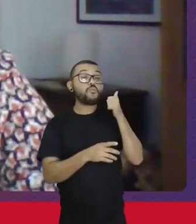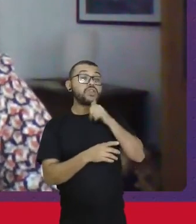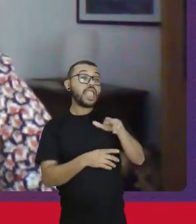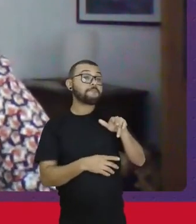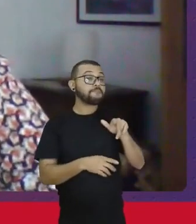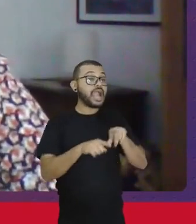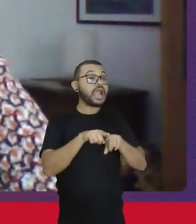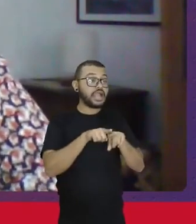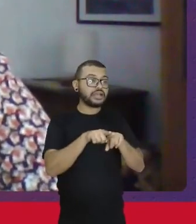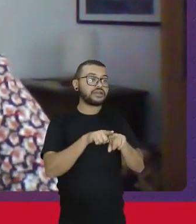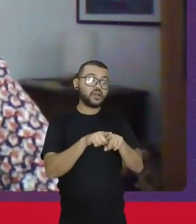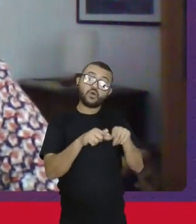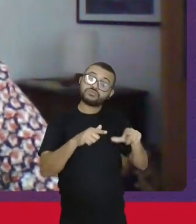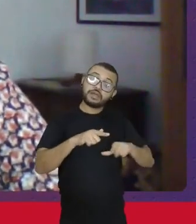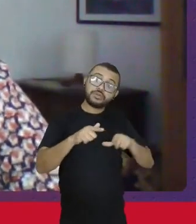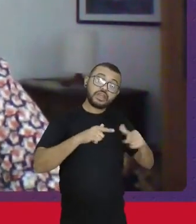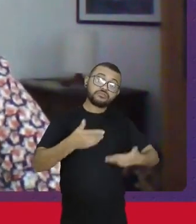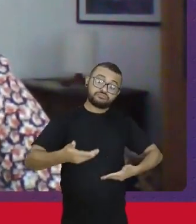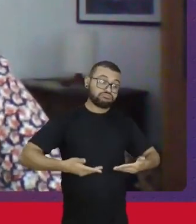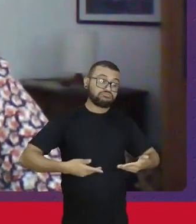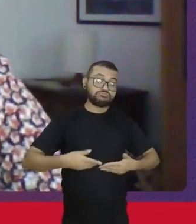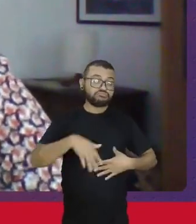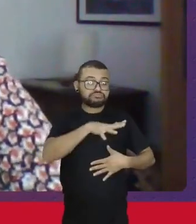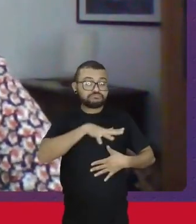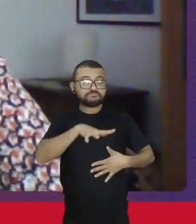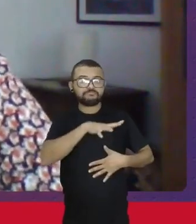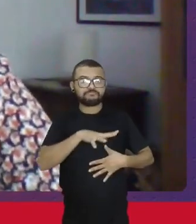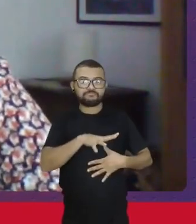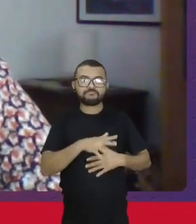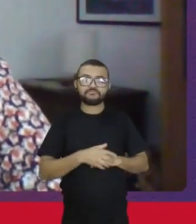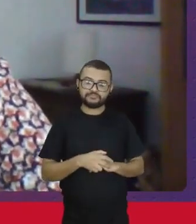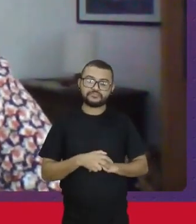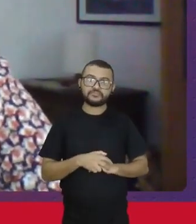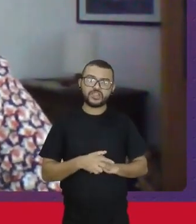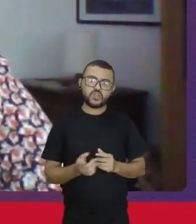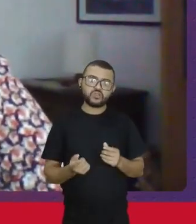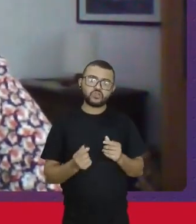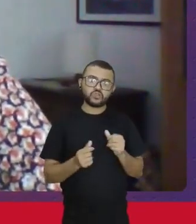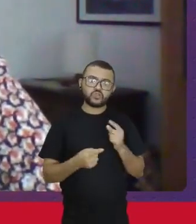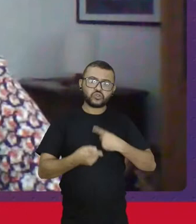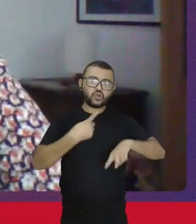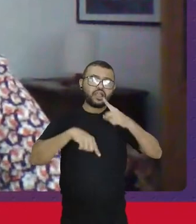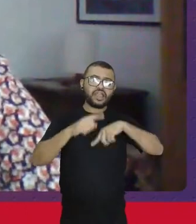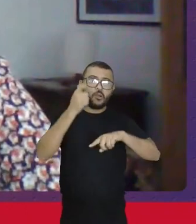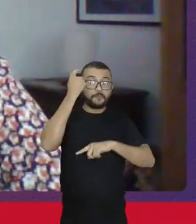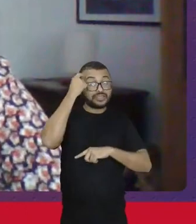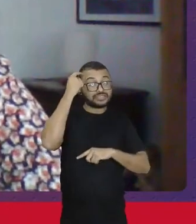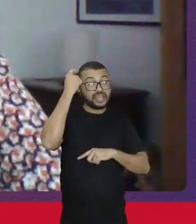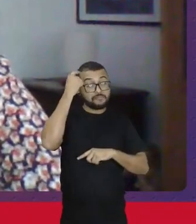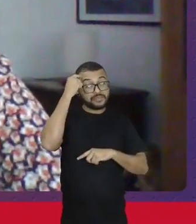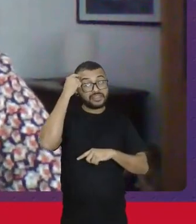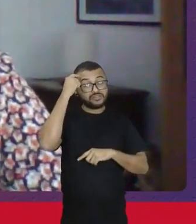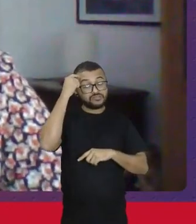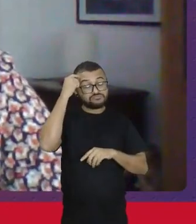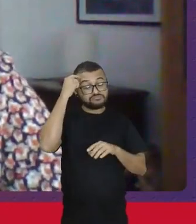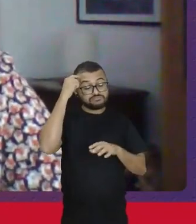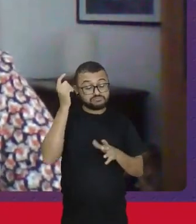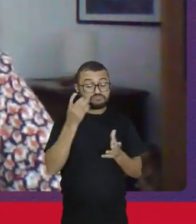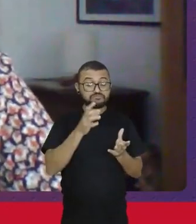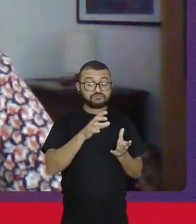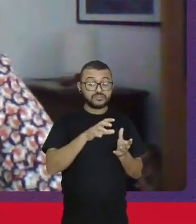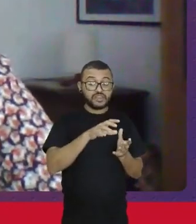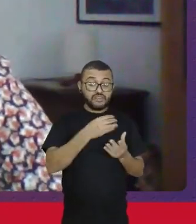uma trabalhadora doméstica. Então, reverter essa lógica, colocar no centro